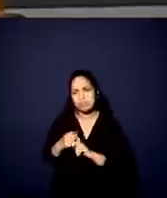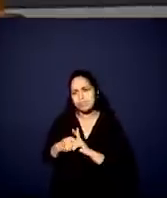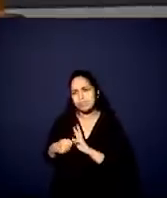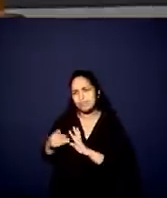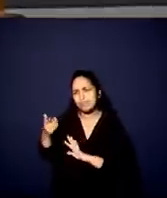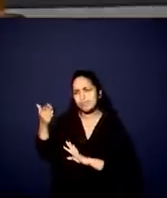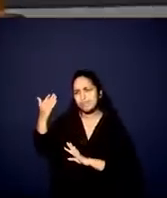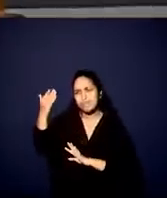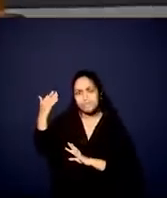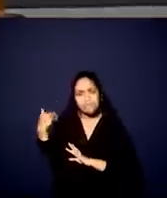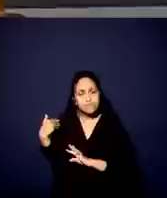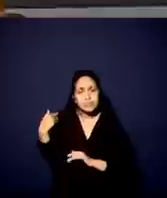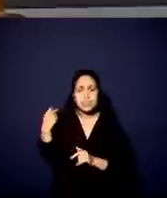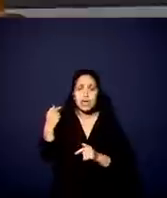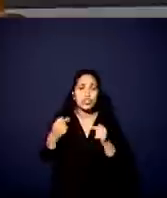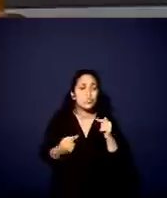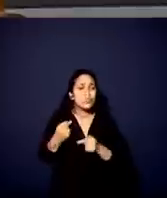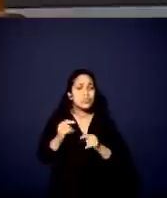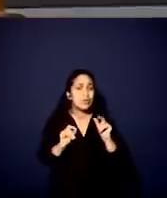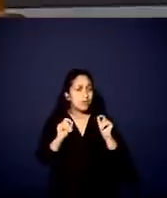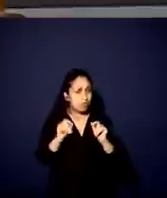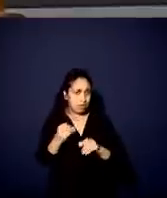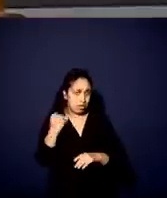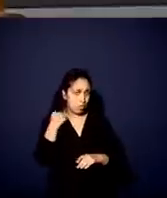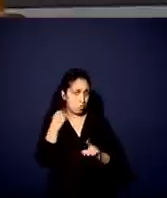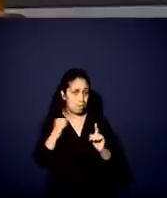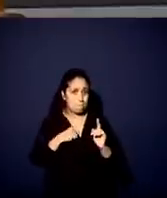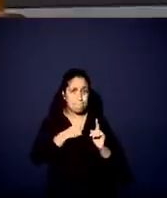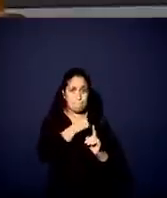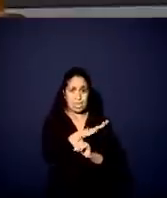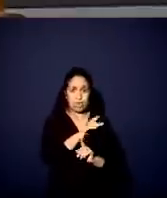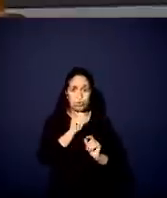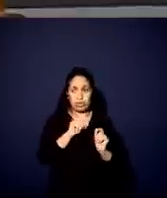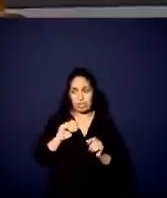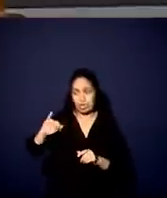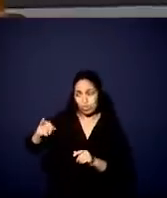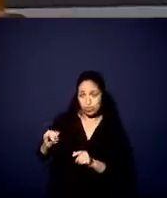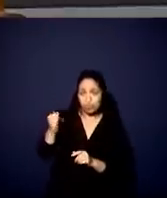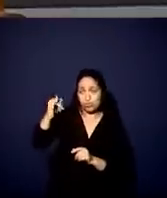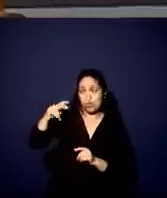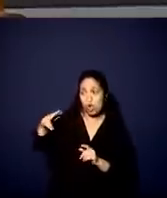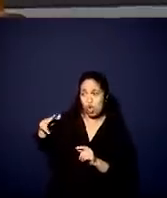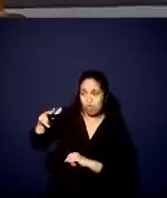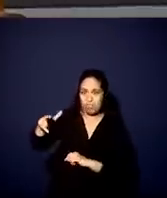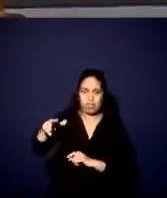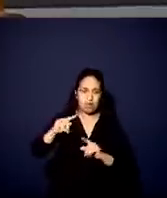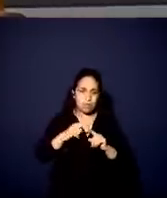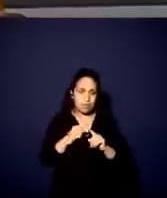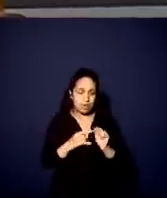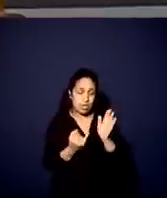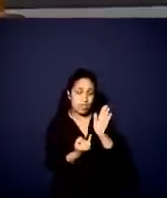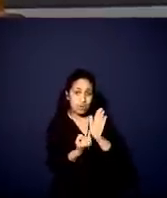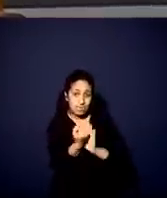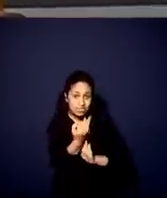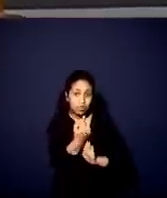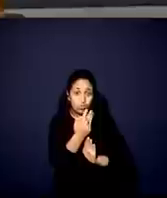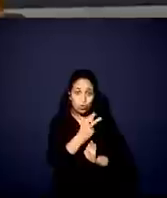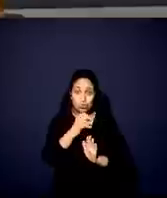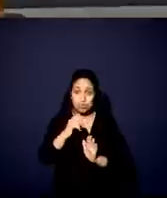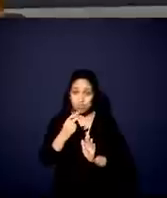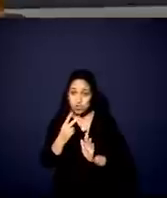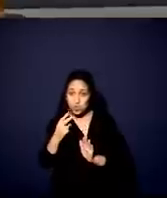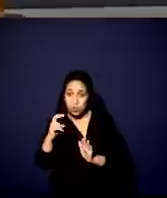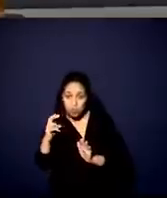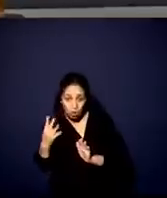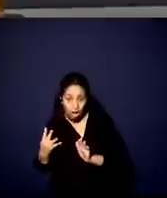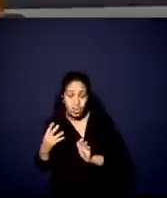atrás a gente estava discutindo quando o banco central começaria a cortar juros porque a inflação em 2024-25 e 26 estava na